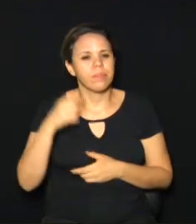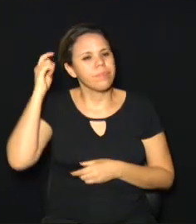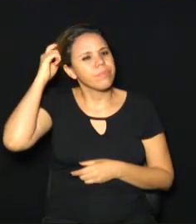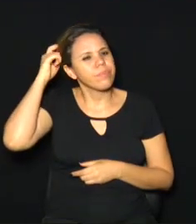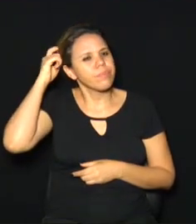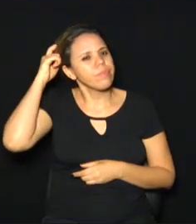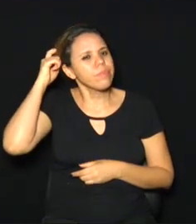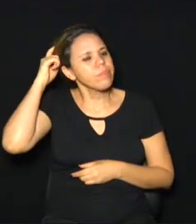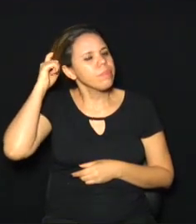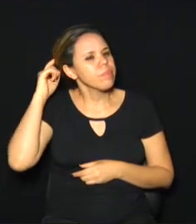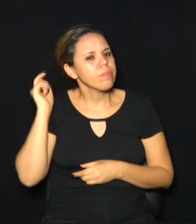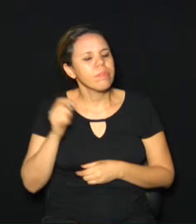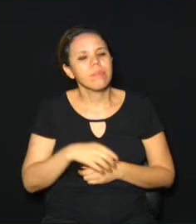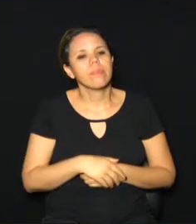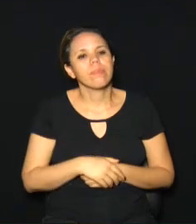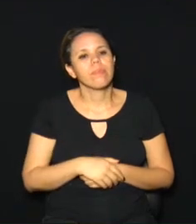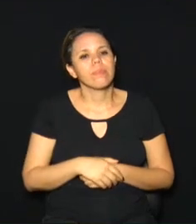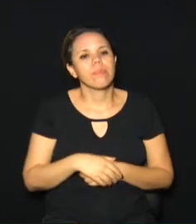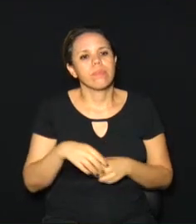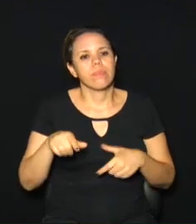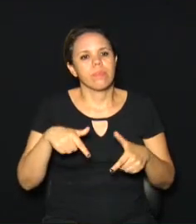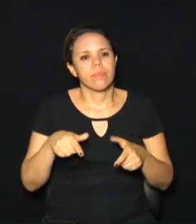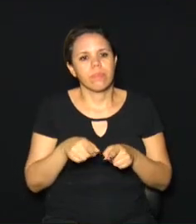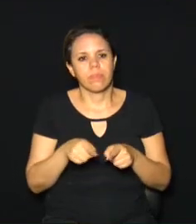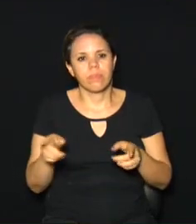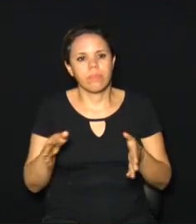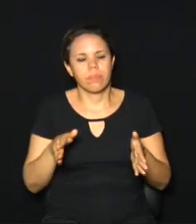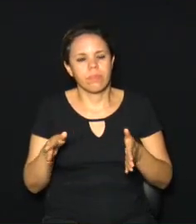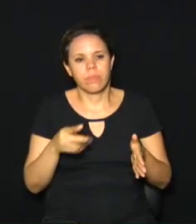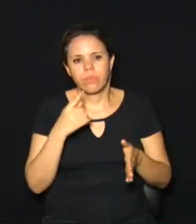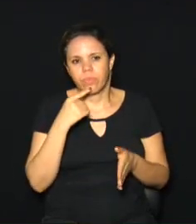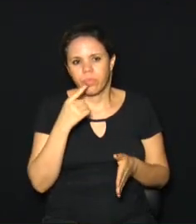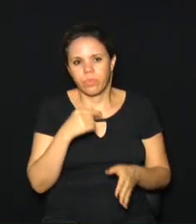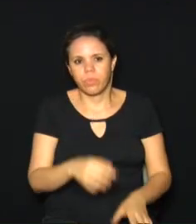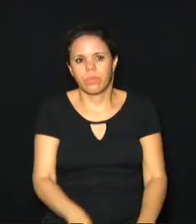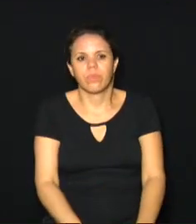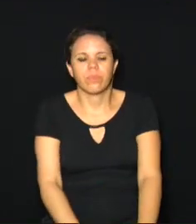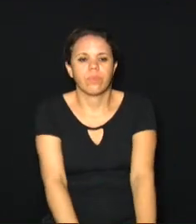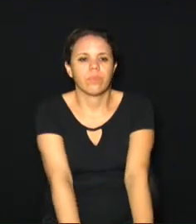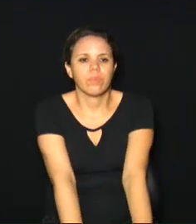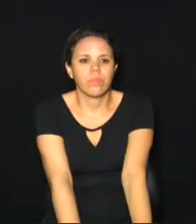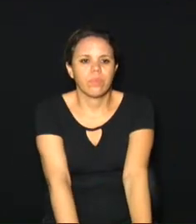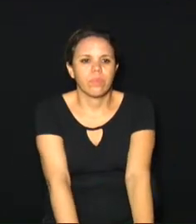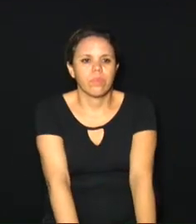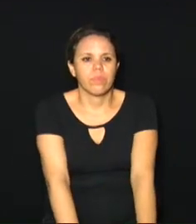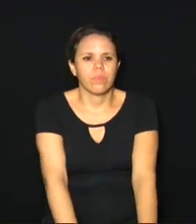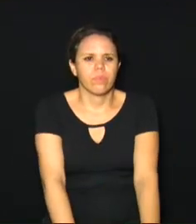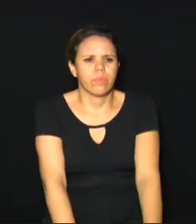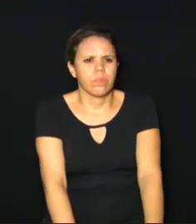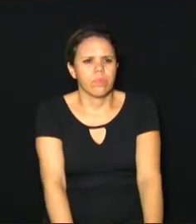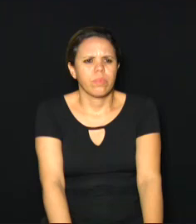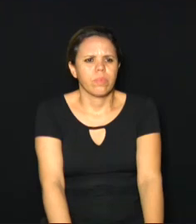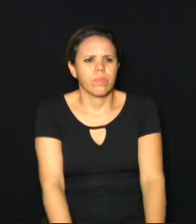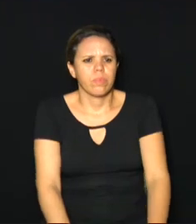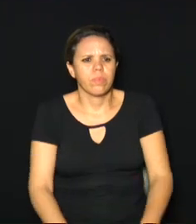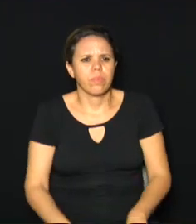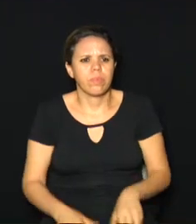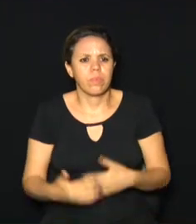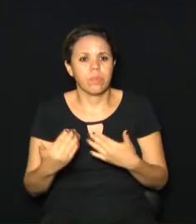Trabalho nesse período da fase vermelha, né? Que alguns professores são obrigados a provas